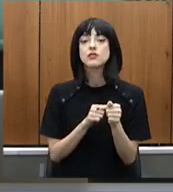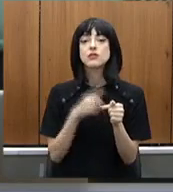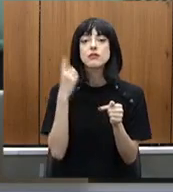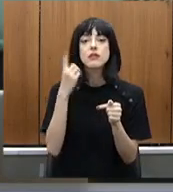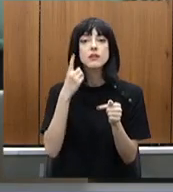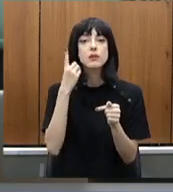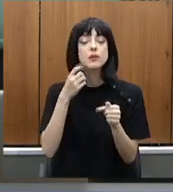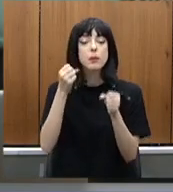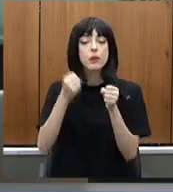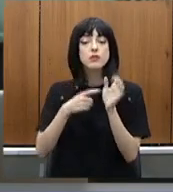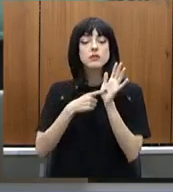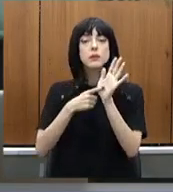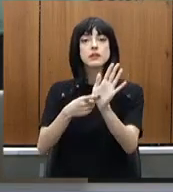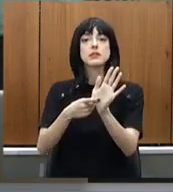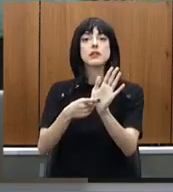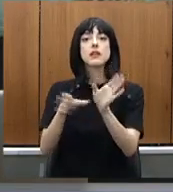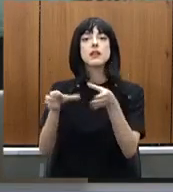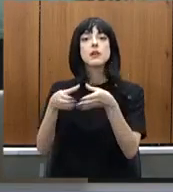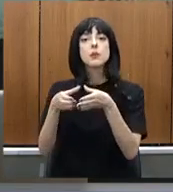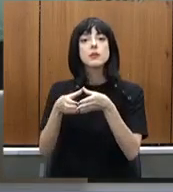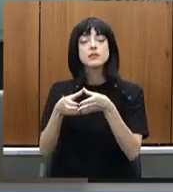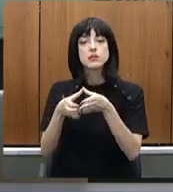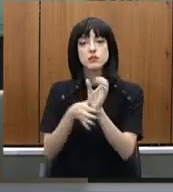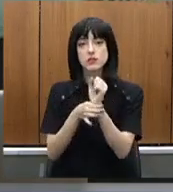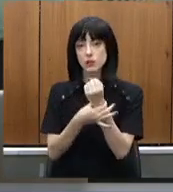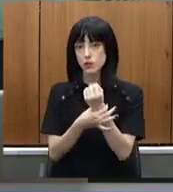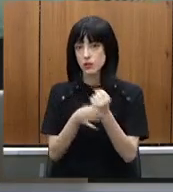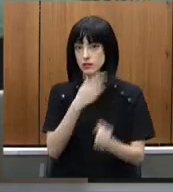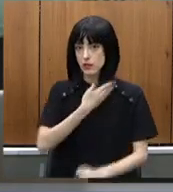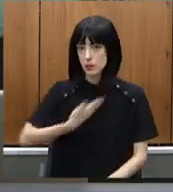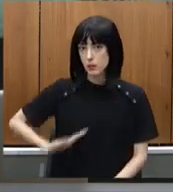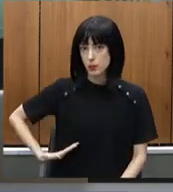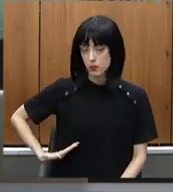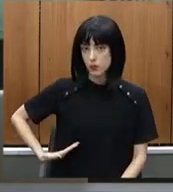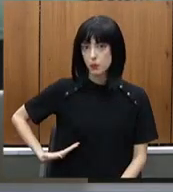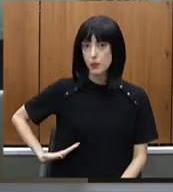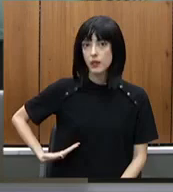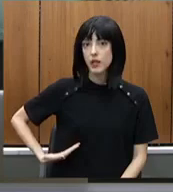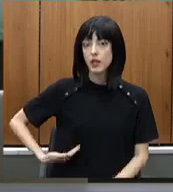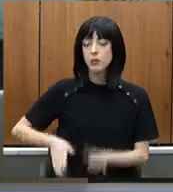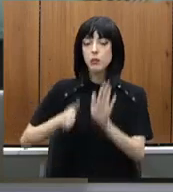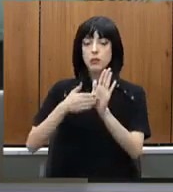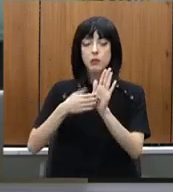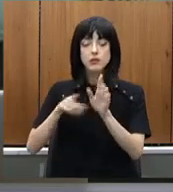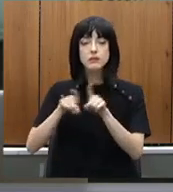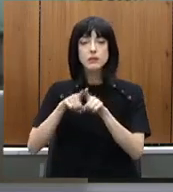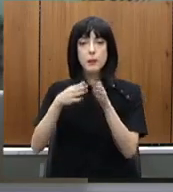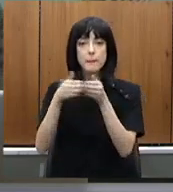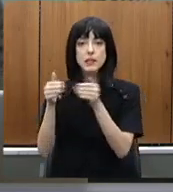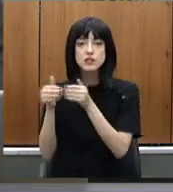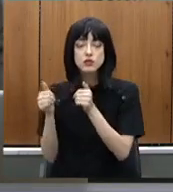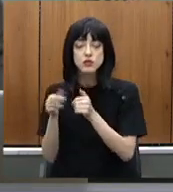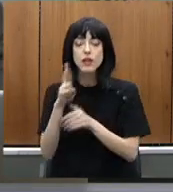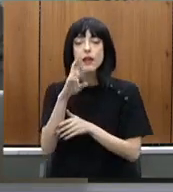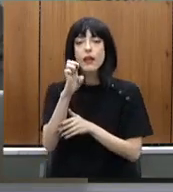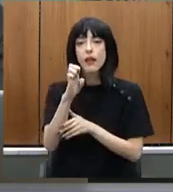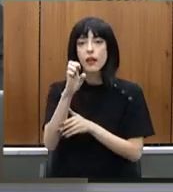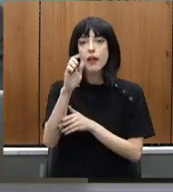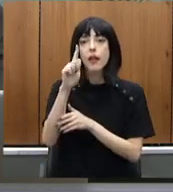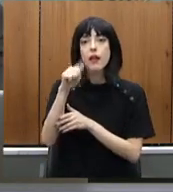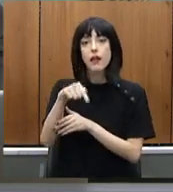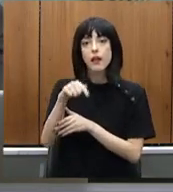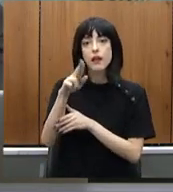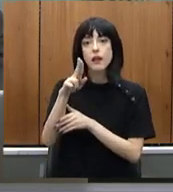através da plataforma silêncio ou pessoalmente requerimentos contendo recomendações referentes ao tema abordado